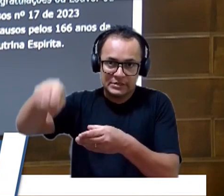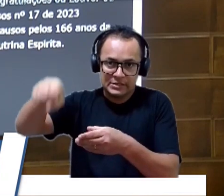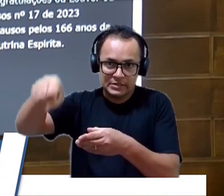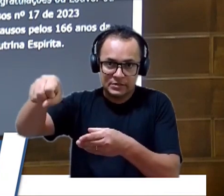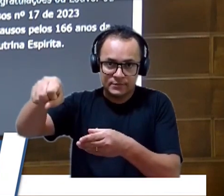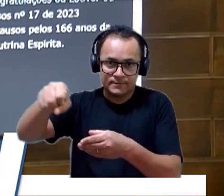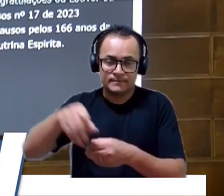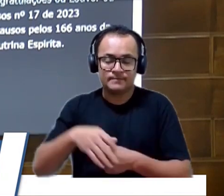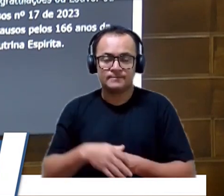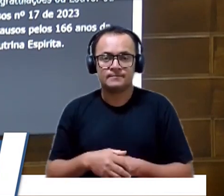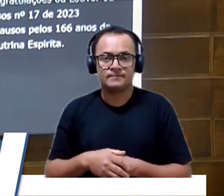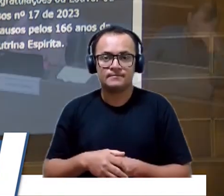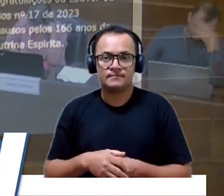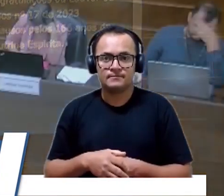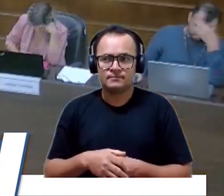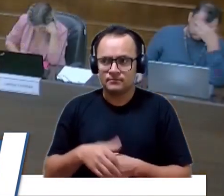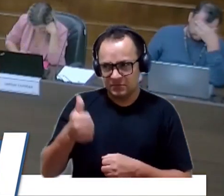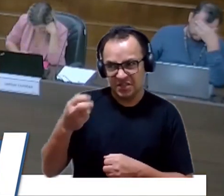14 ou 13?